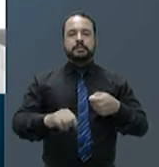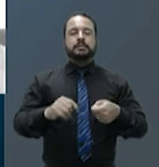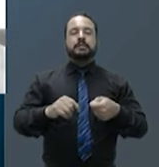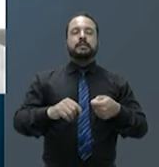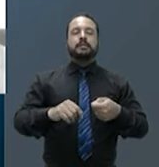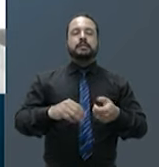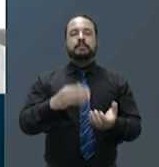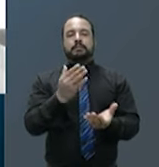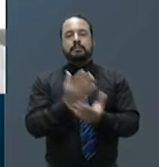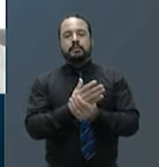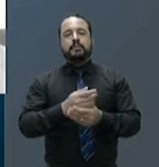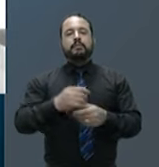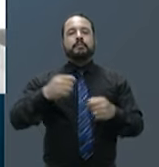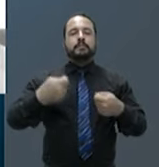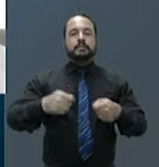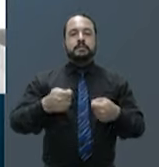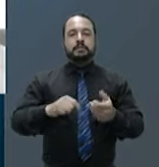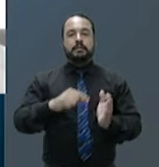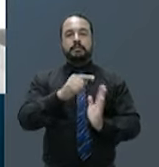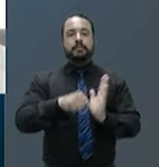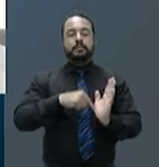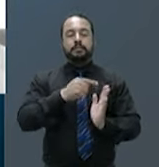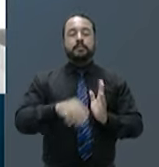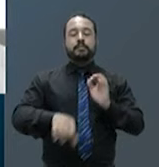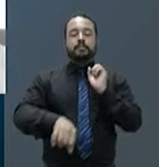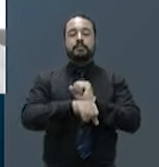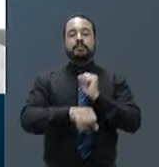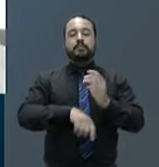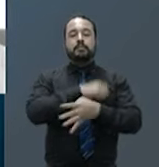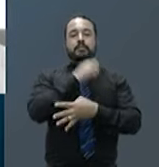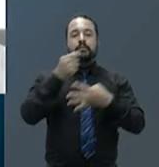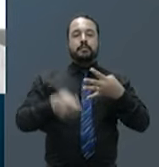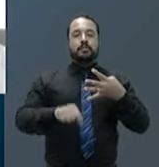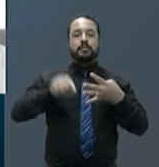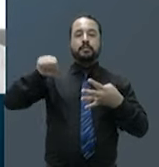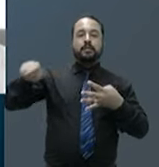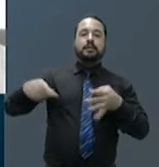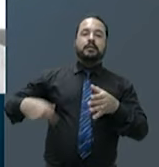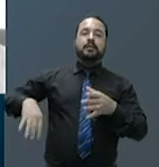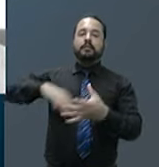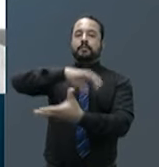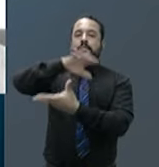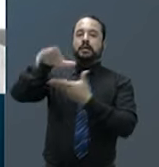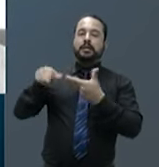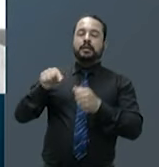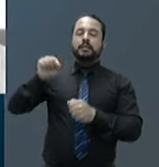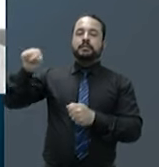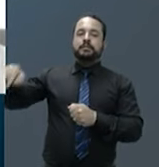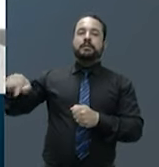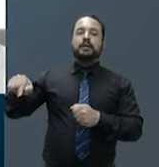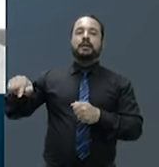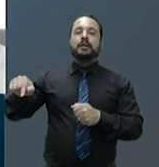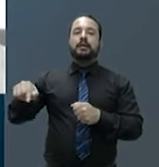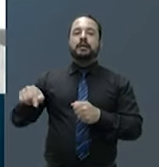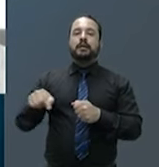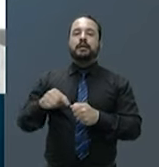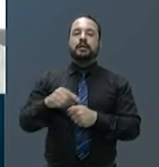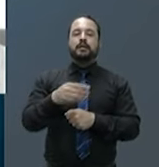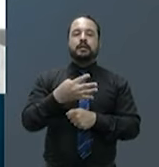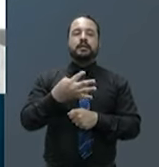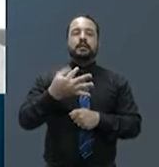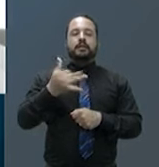o resultado da sentença proferida no país estrangeiro. Tendo a requerente as folhas